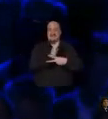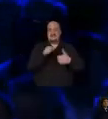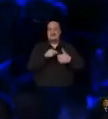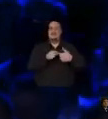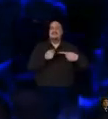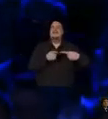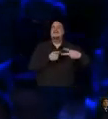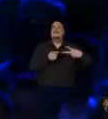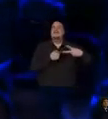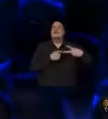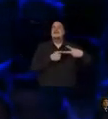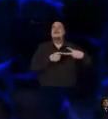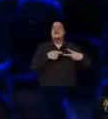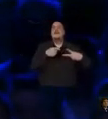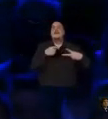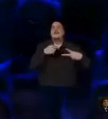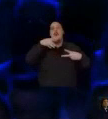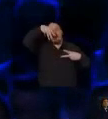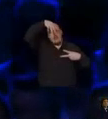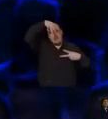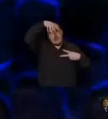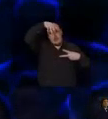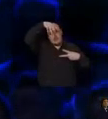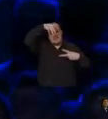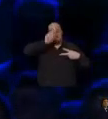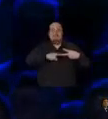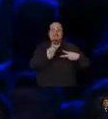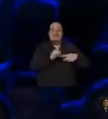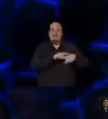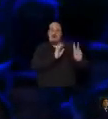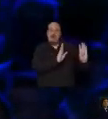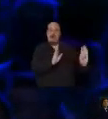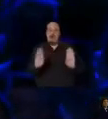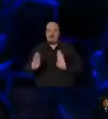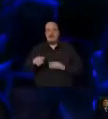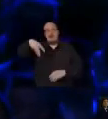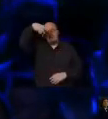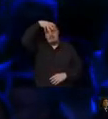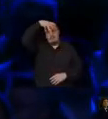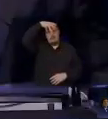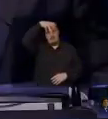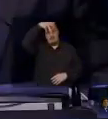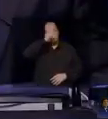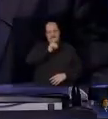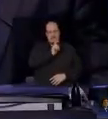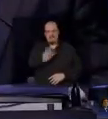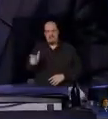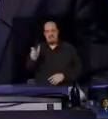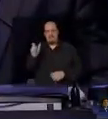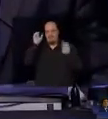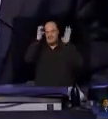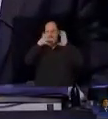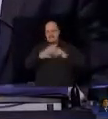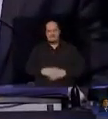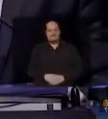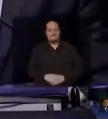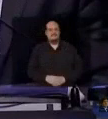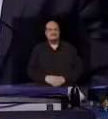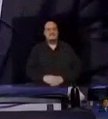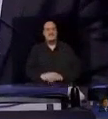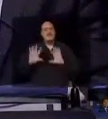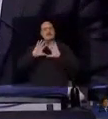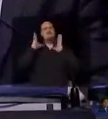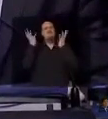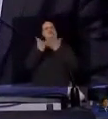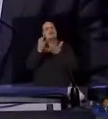eh eh com provas e tal é a interferência do nosso governo atual não